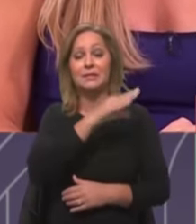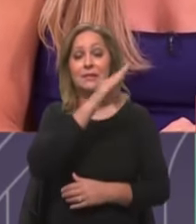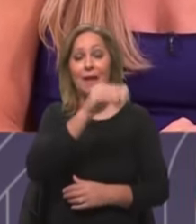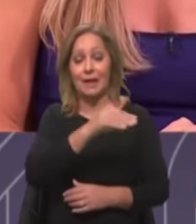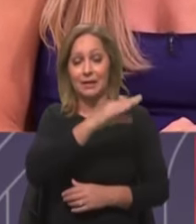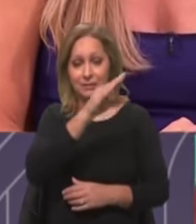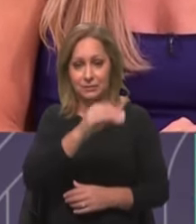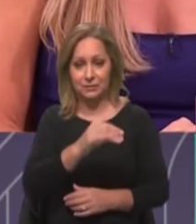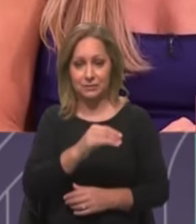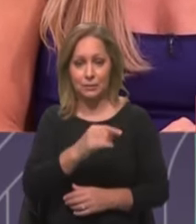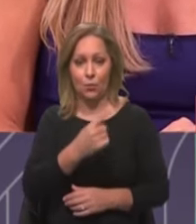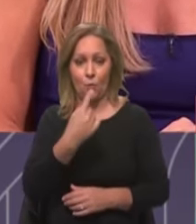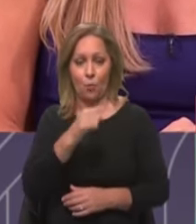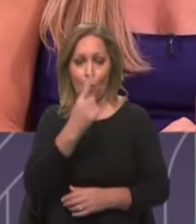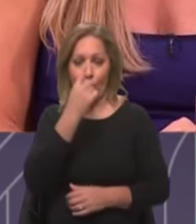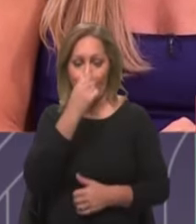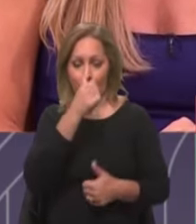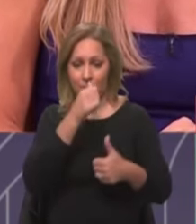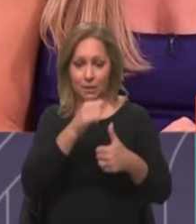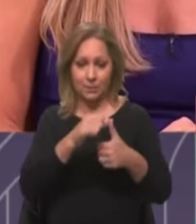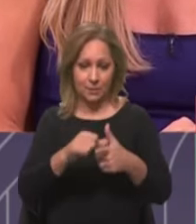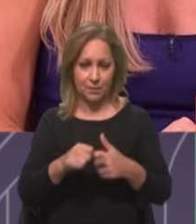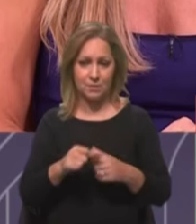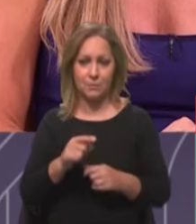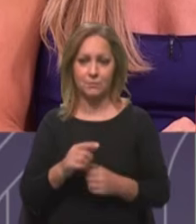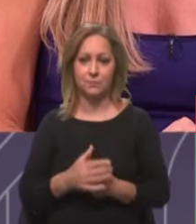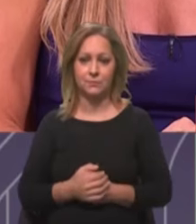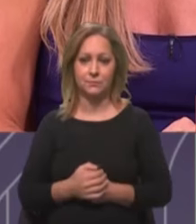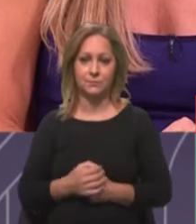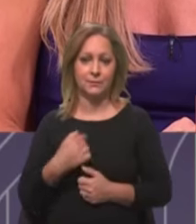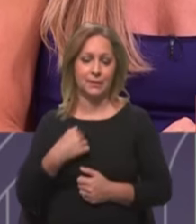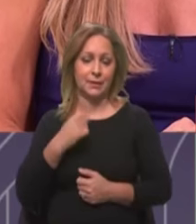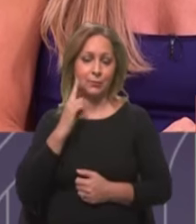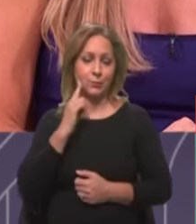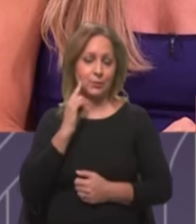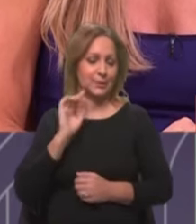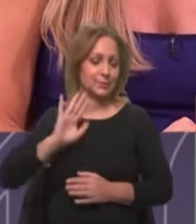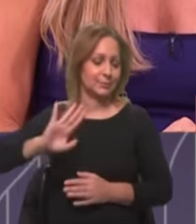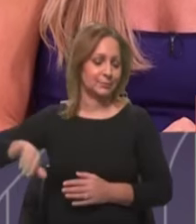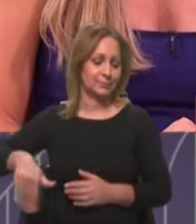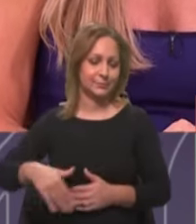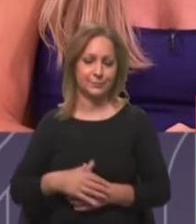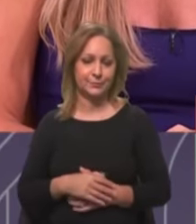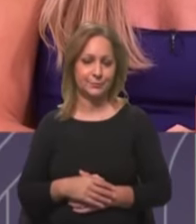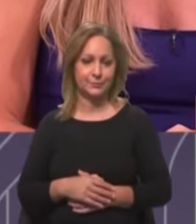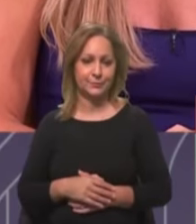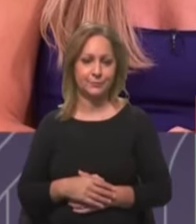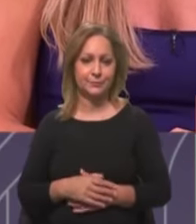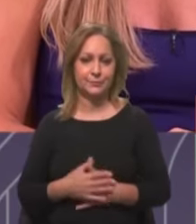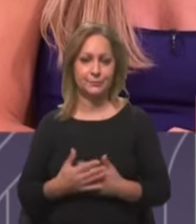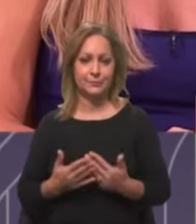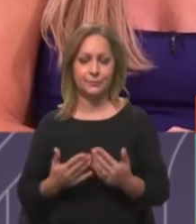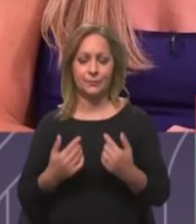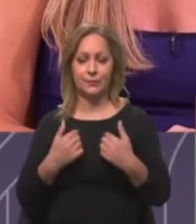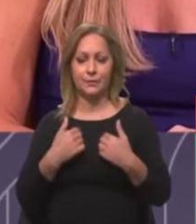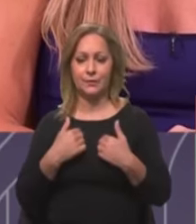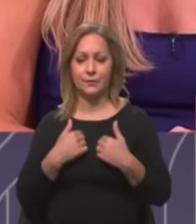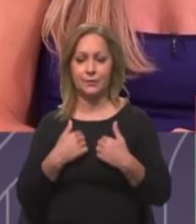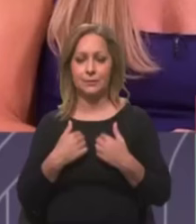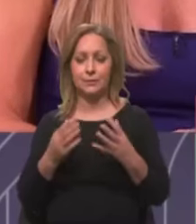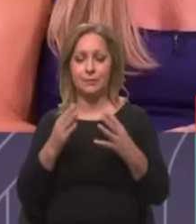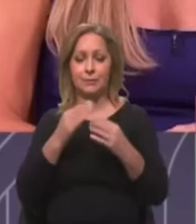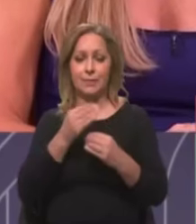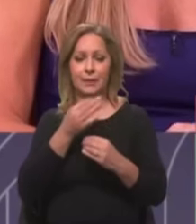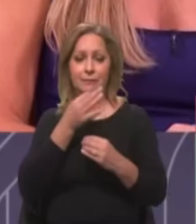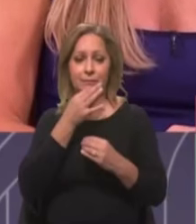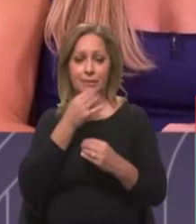de décadas, mas não. E que não, nem dão importância. Pronto. Olha, eu não posso falar mais,